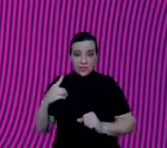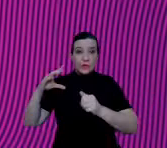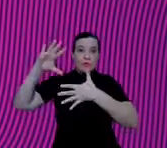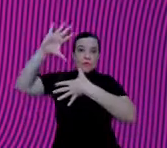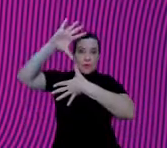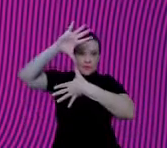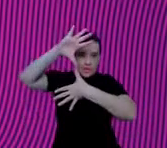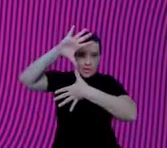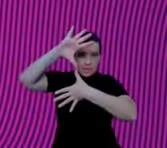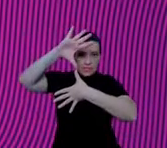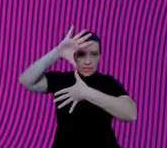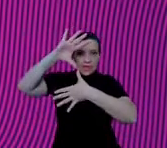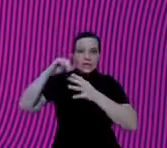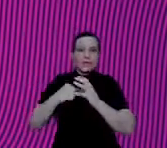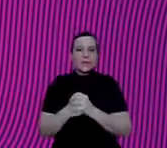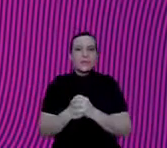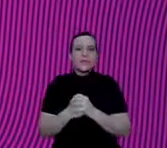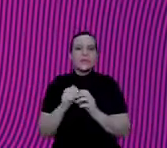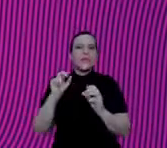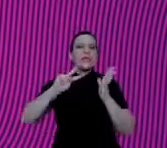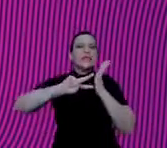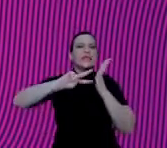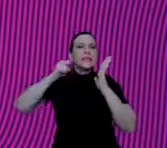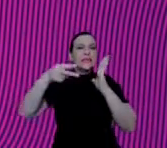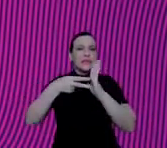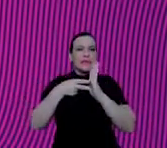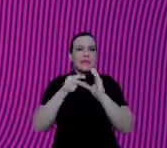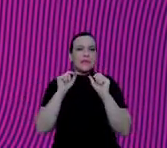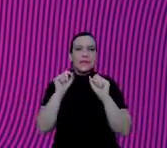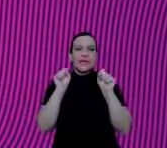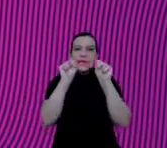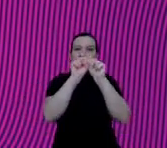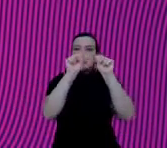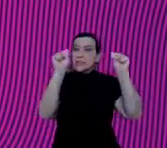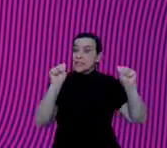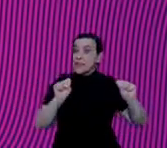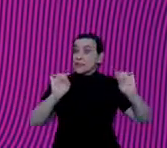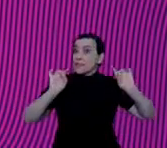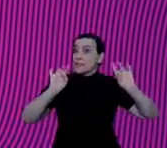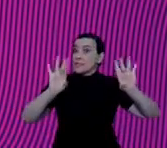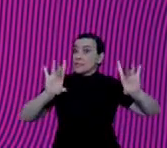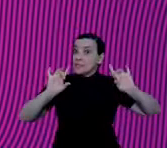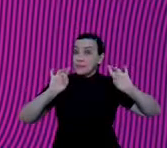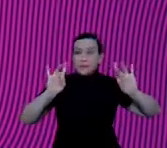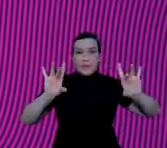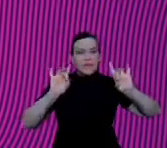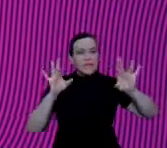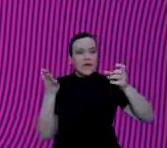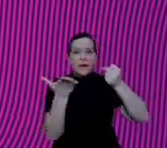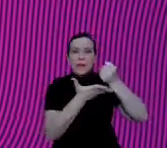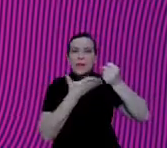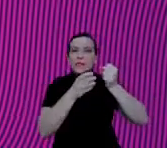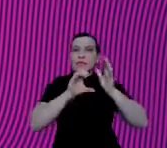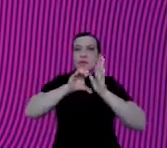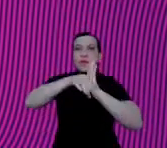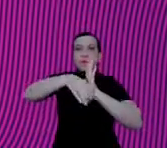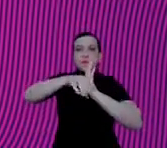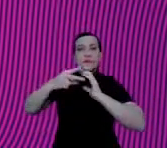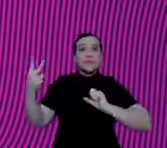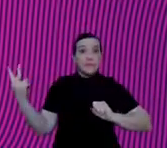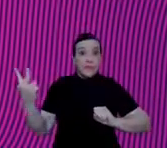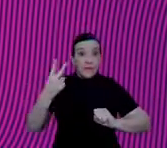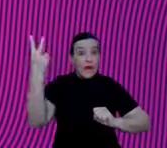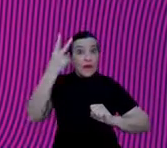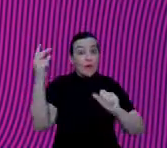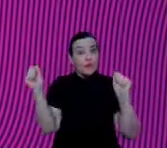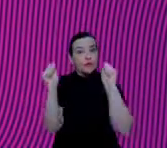SOI, que em inglês significa System of Excellence, ele se baseia no conceito de valor em saúde, onde a